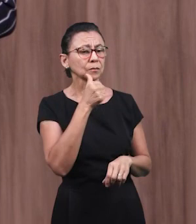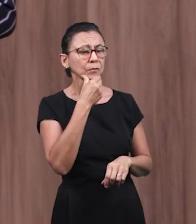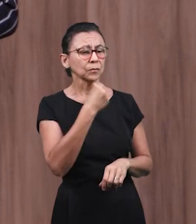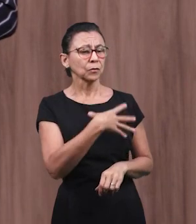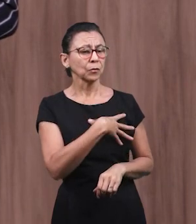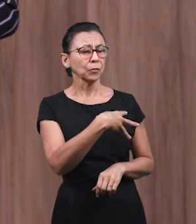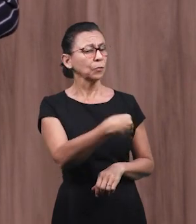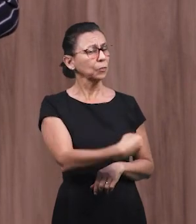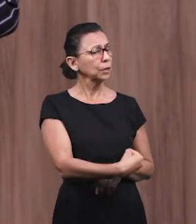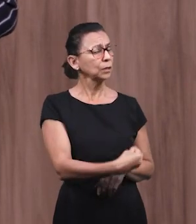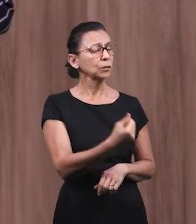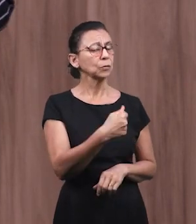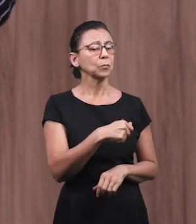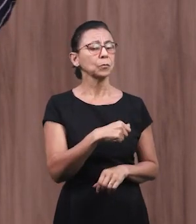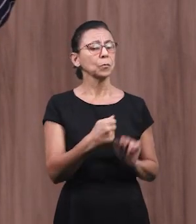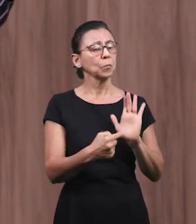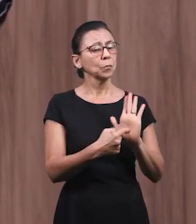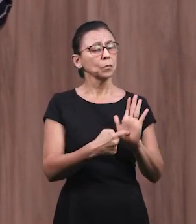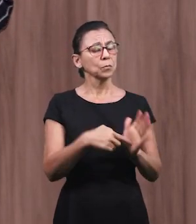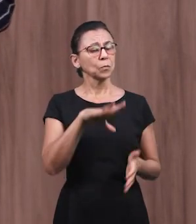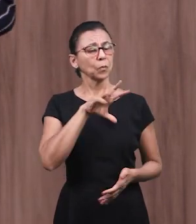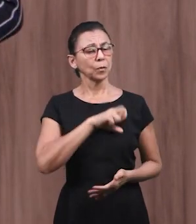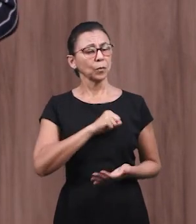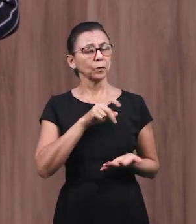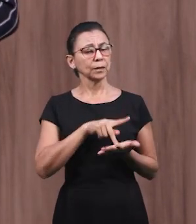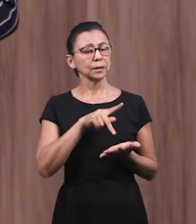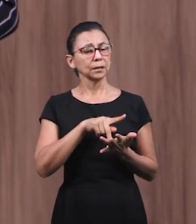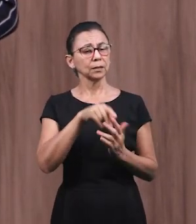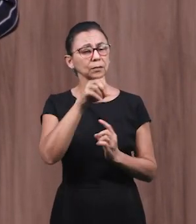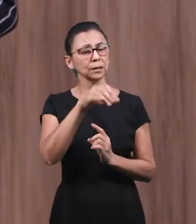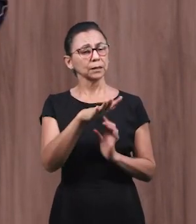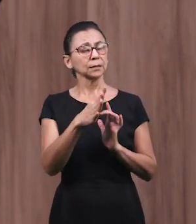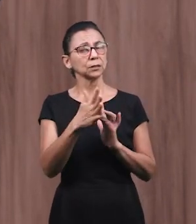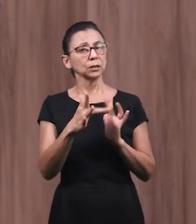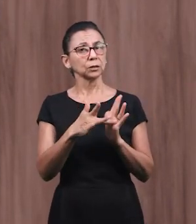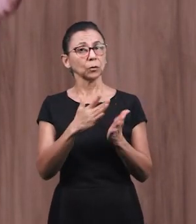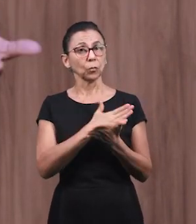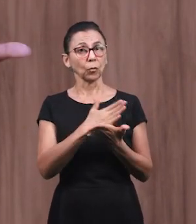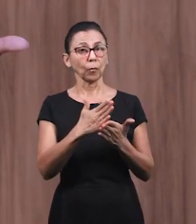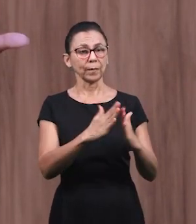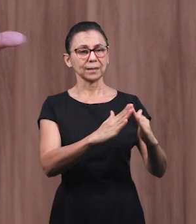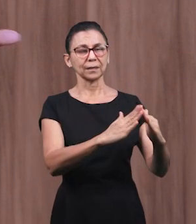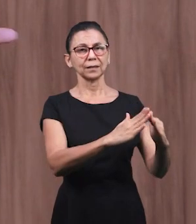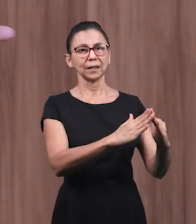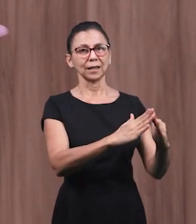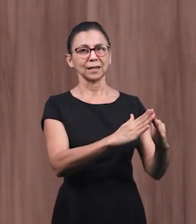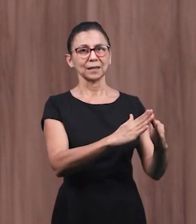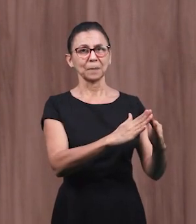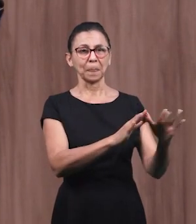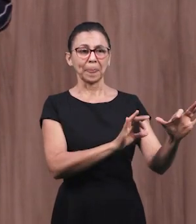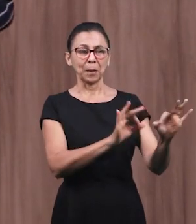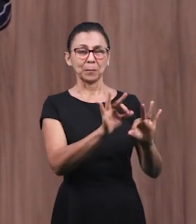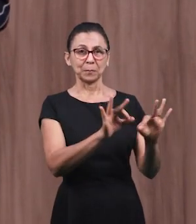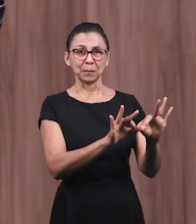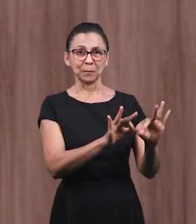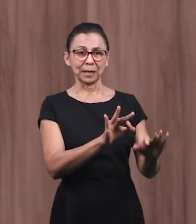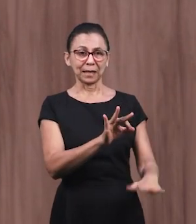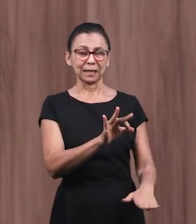a conhecer verdadeiramente o amor e a graça de Jesus. Ela começa em casa, mas